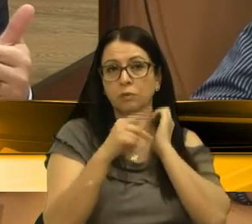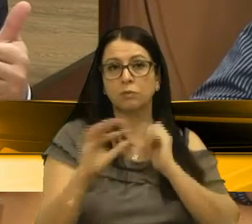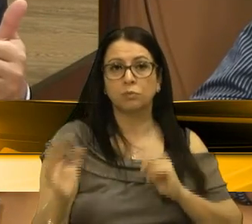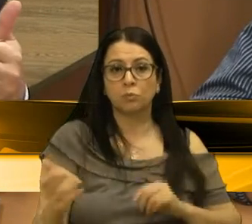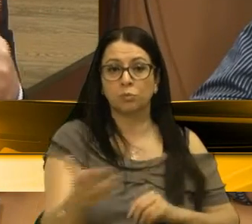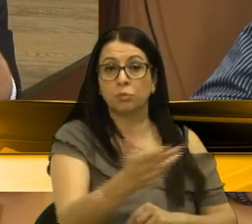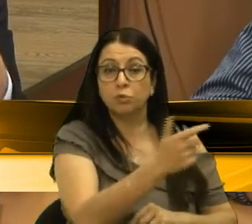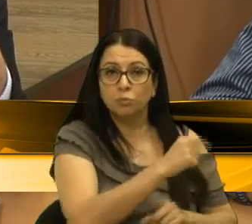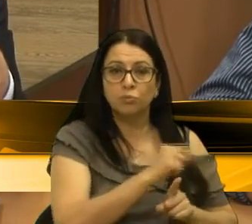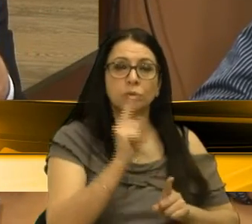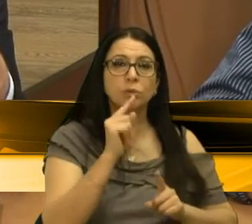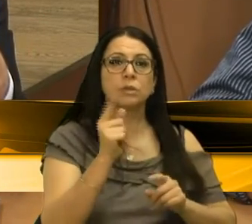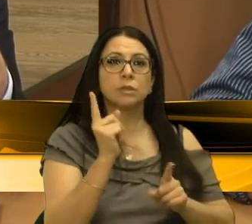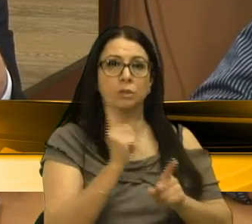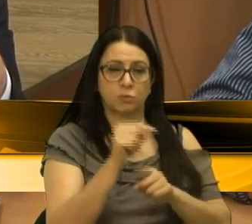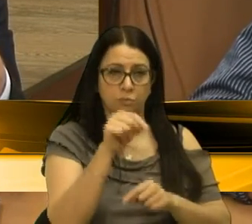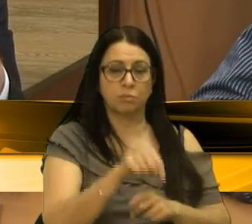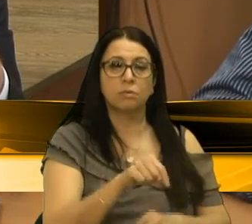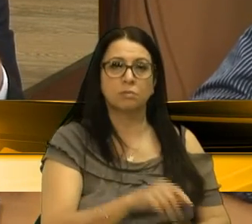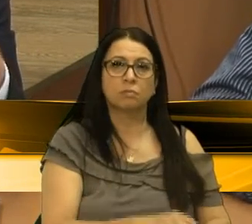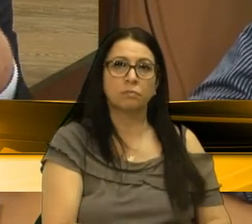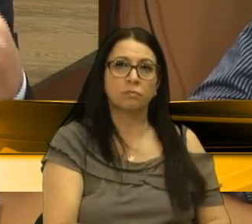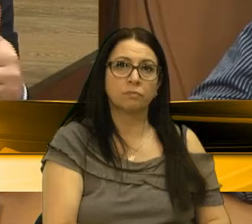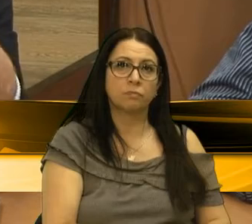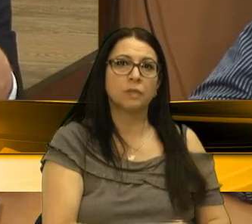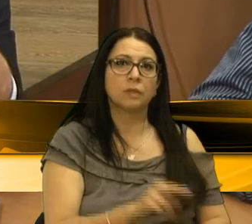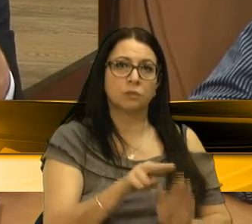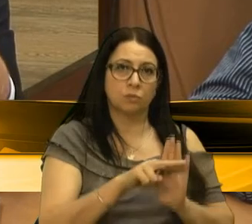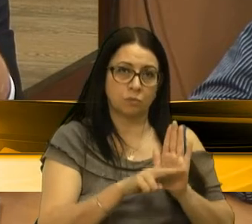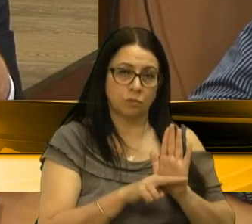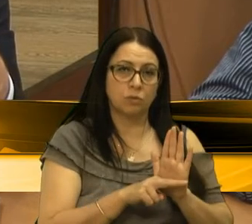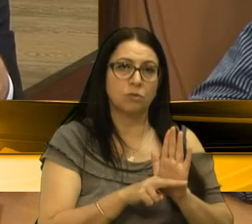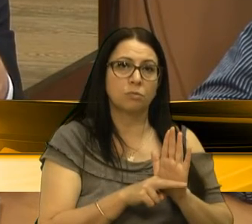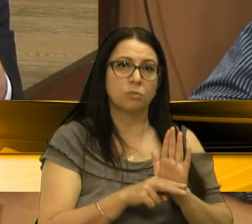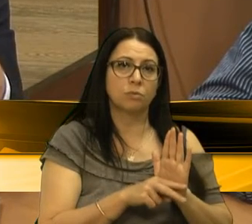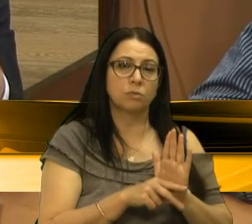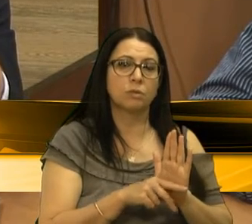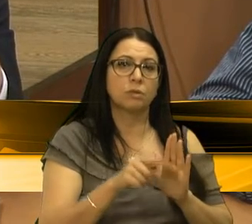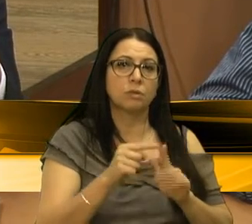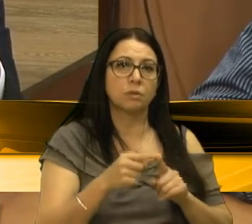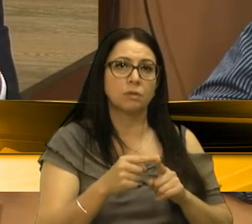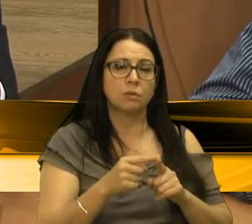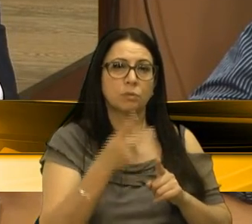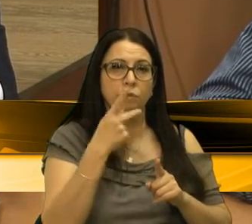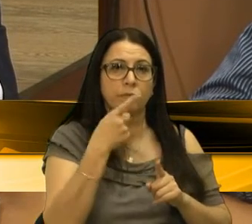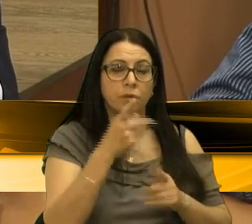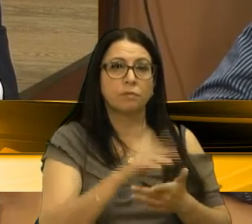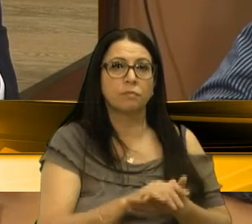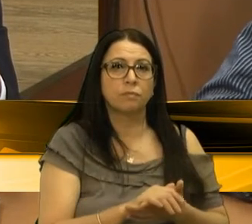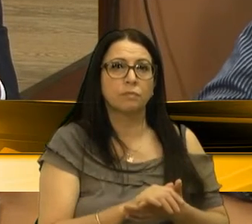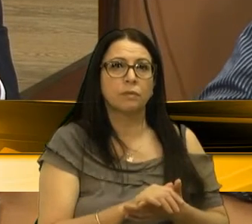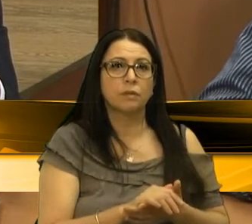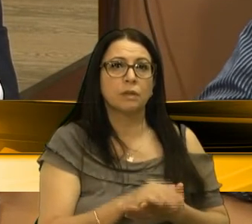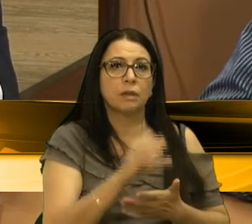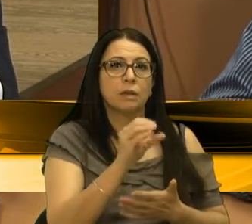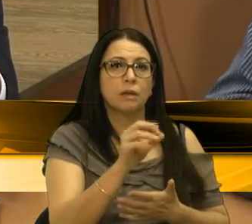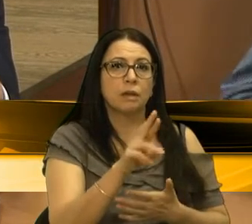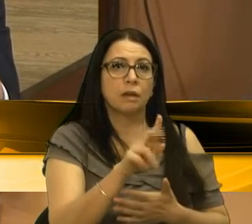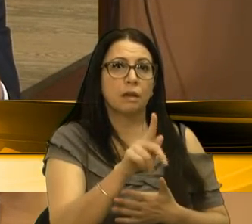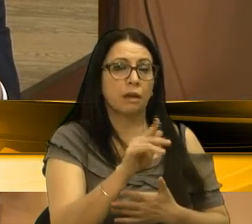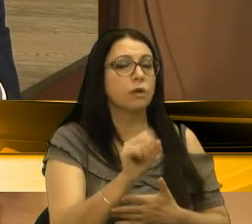apanhado, ele se encontra nas normas, nos seus requisitos, e como o senhor bem mencionou, são cargos